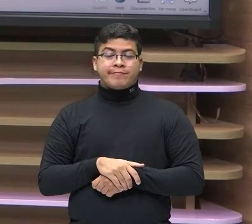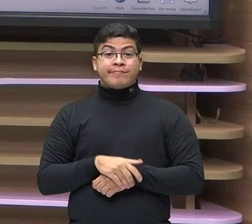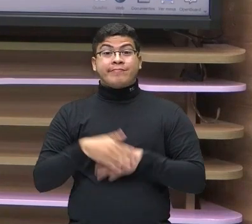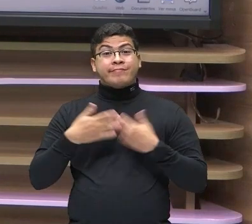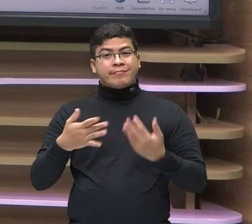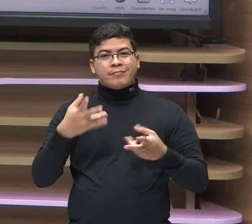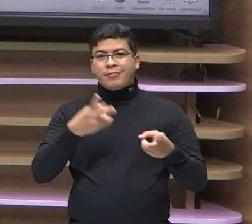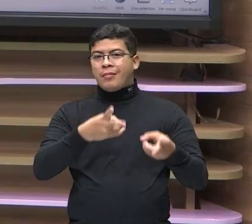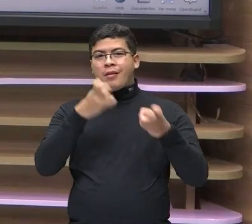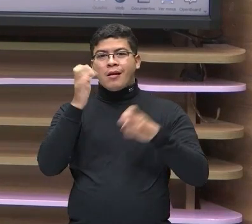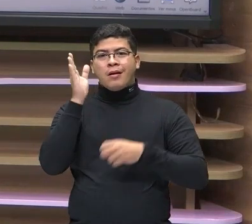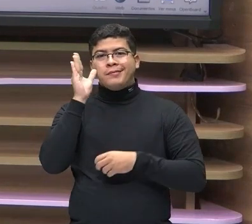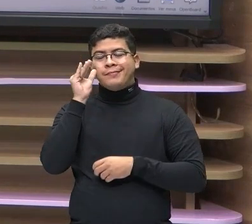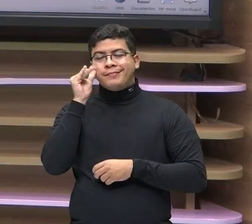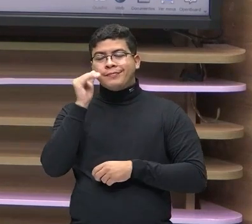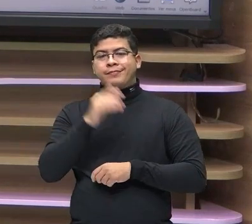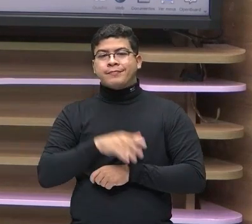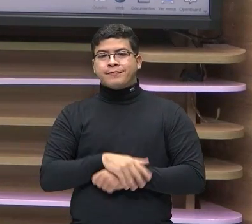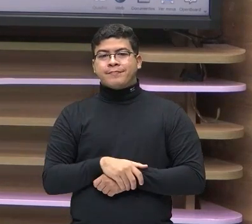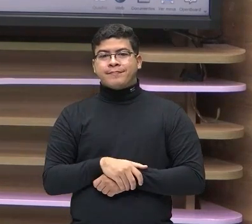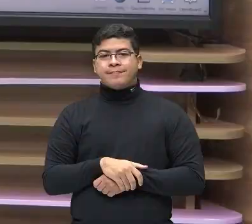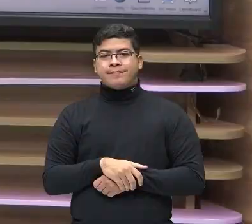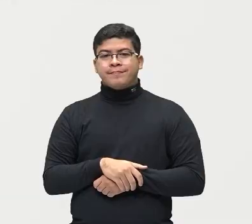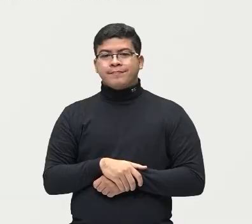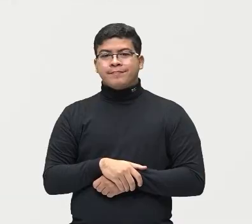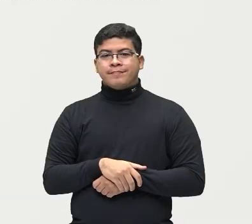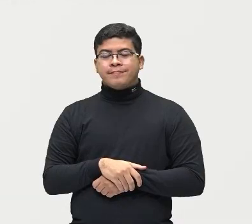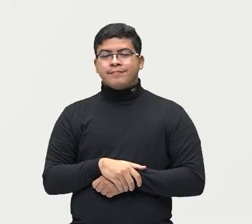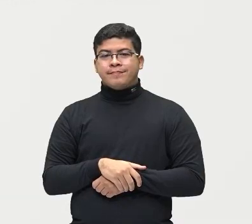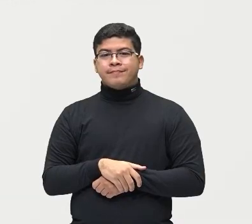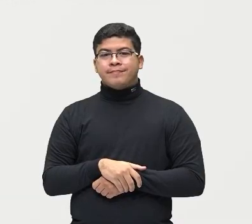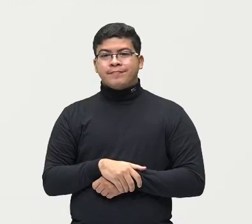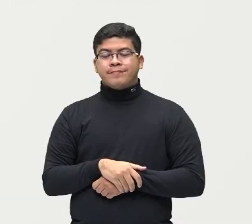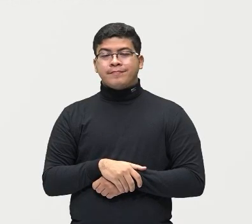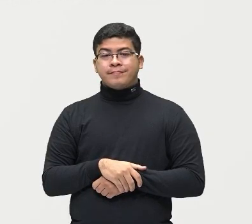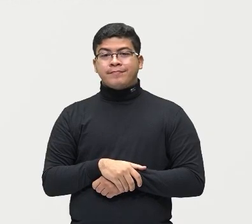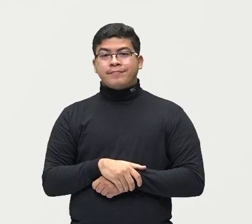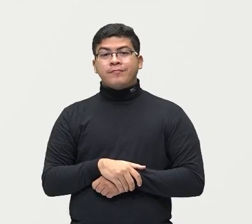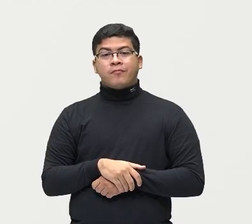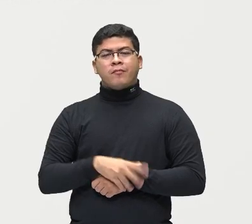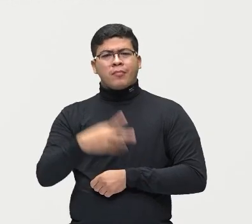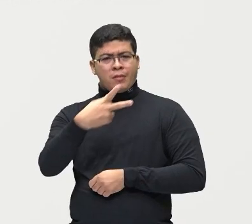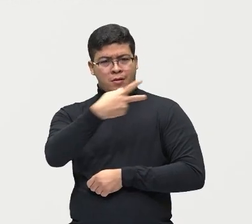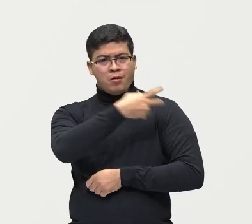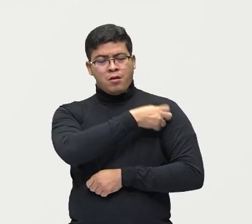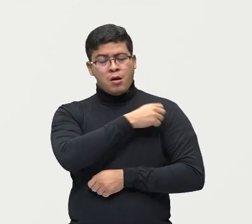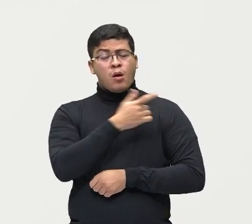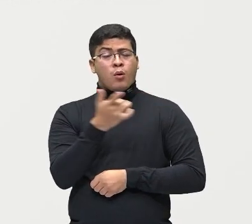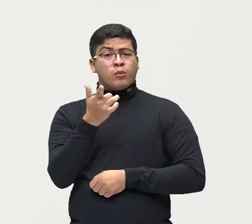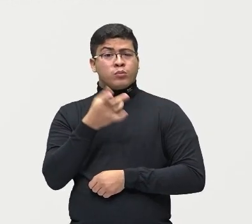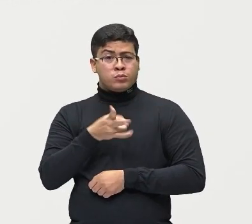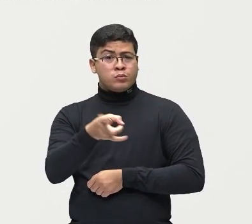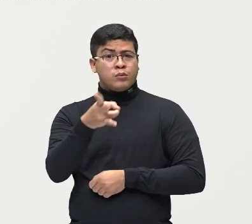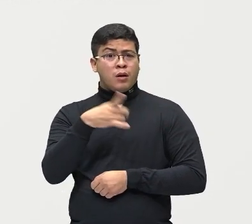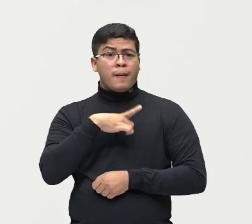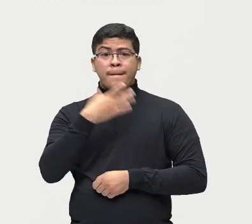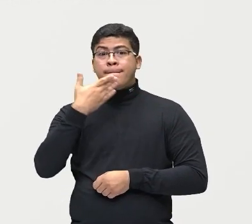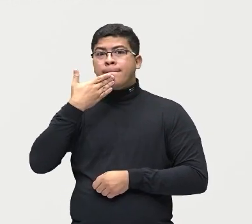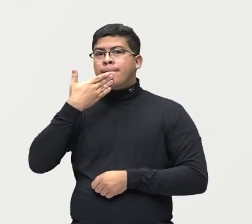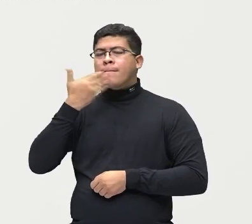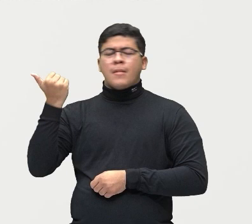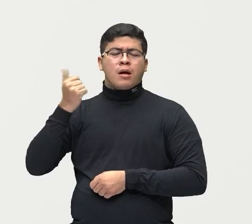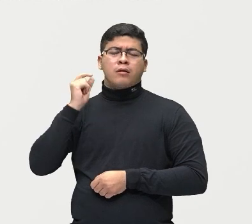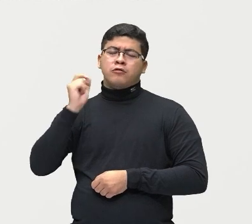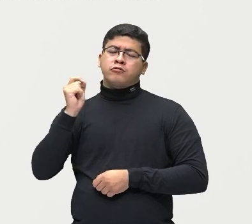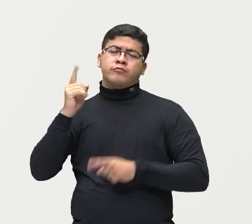vamos observar também, olha só, a vacinação continua sendo a melhor forma de